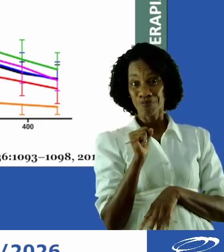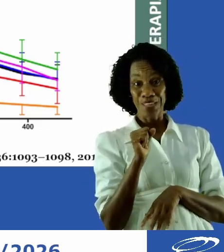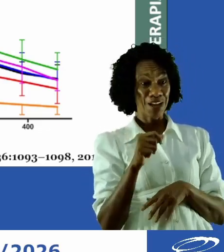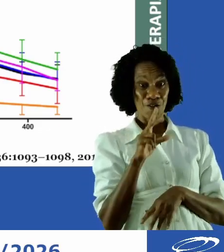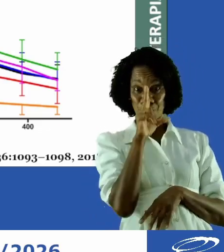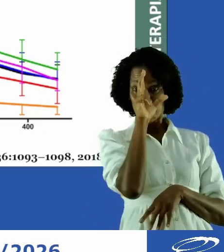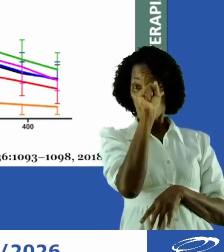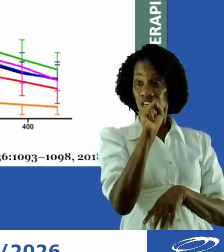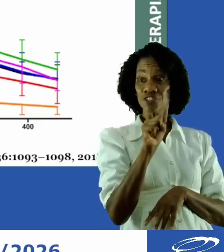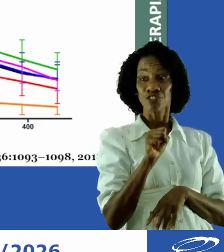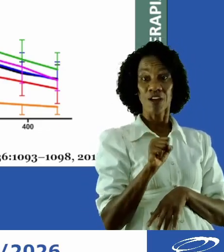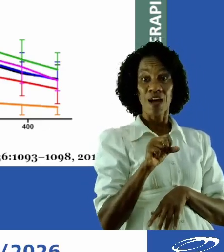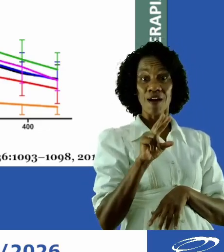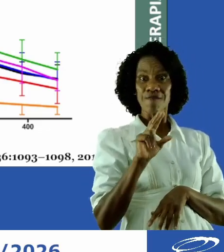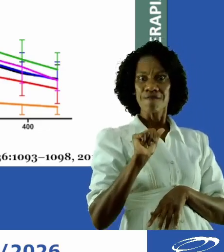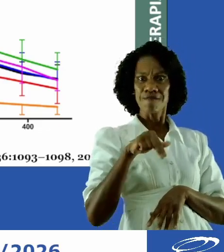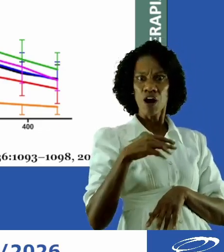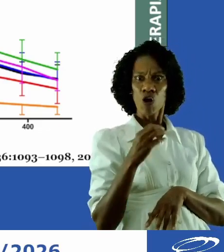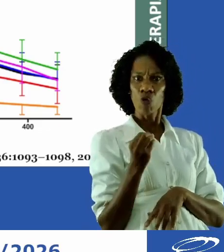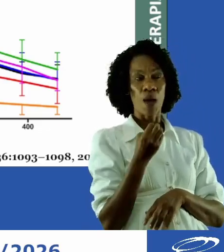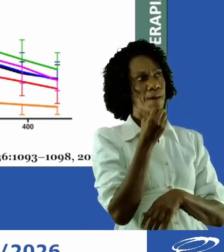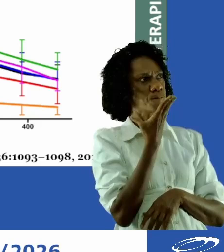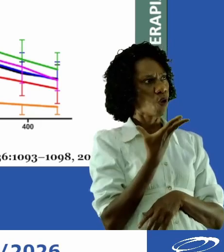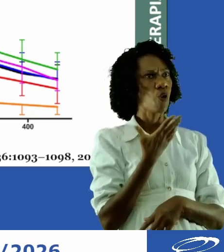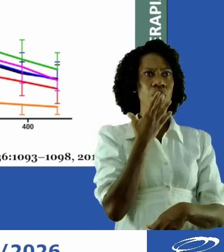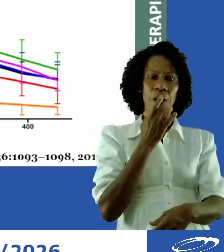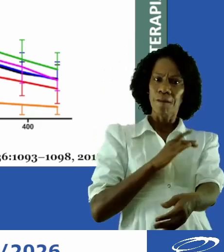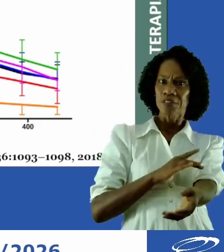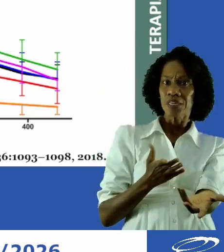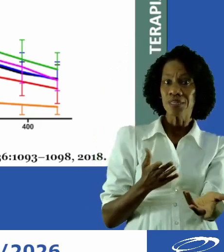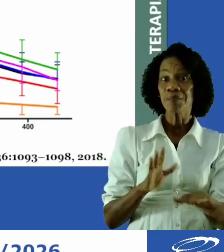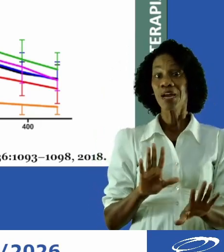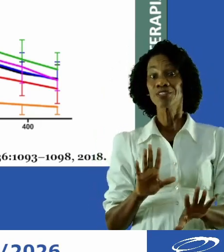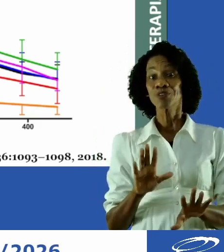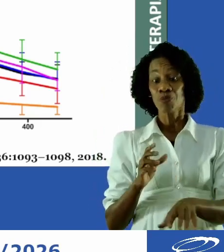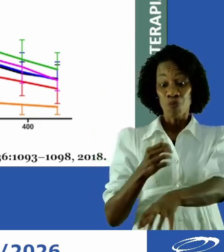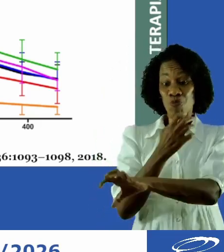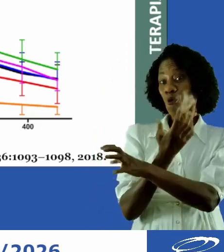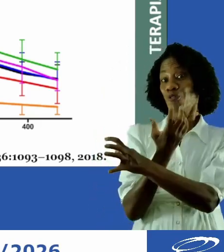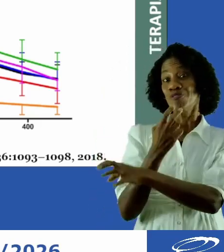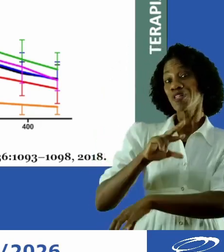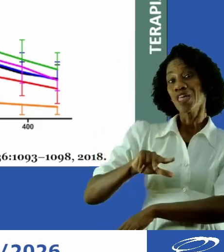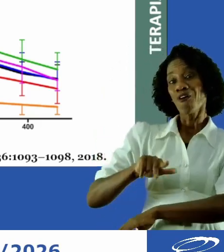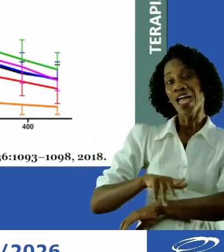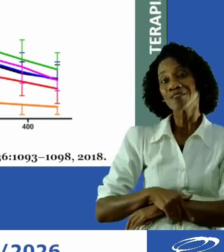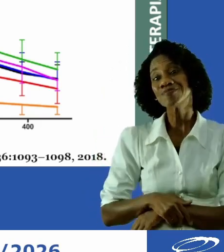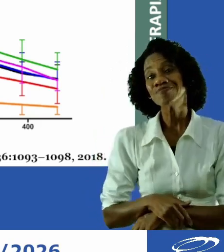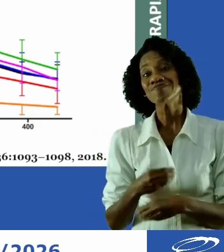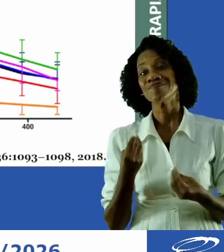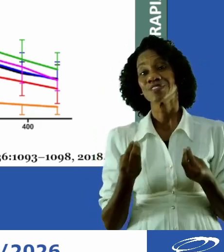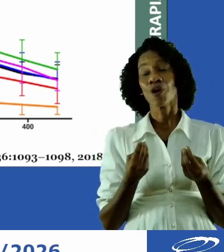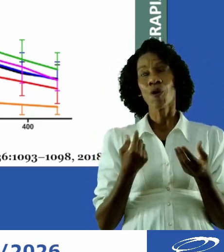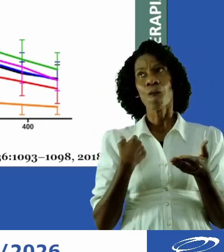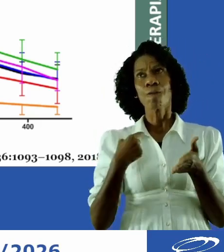ficava angustiado porque a vanco era boa para o sangue, mas não era boa para o osso. Como assim se era o mesmo estafilococcus? E foi exatamente essa pergunta